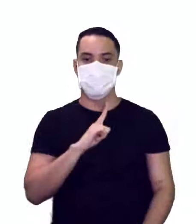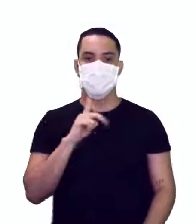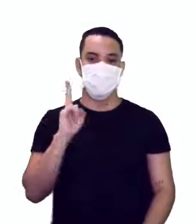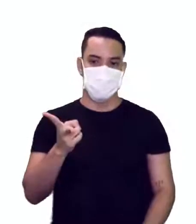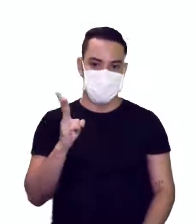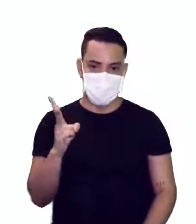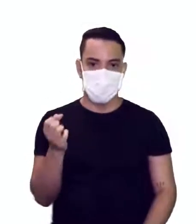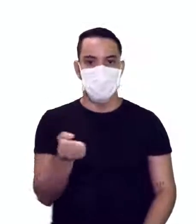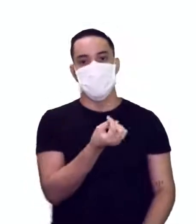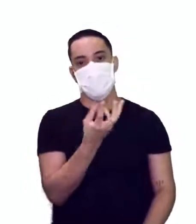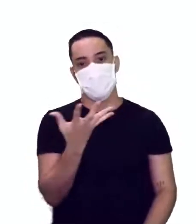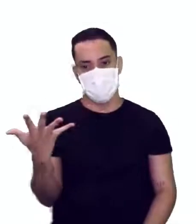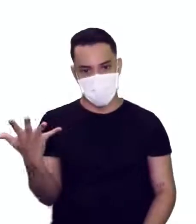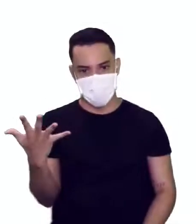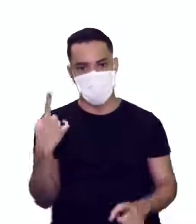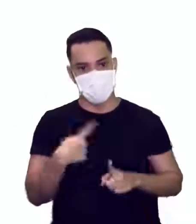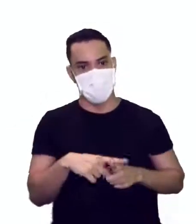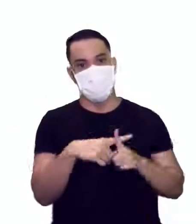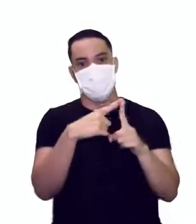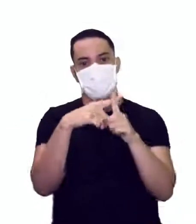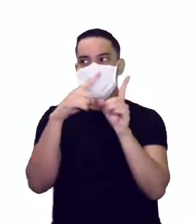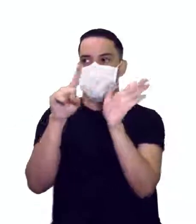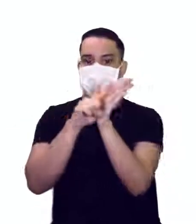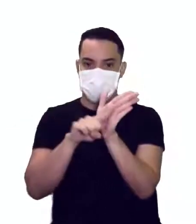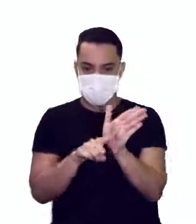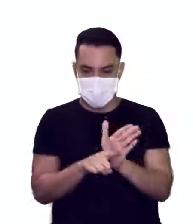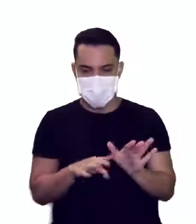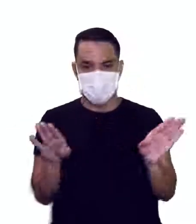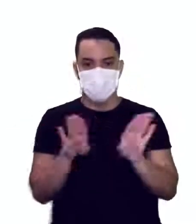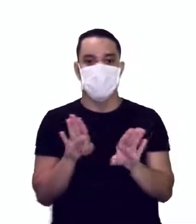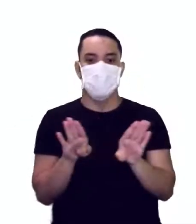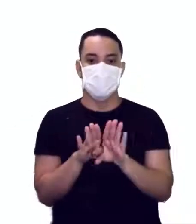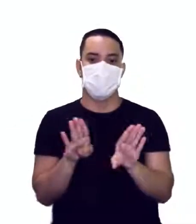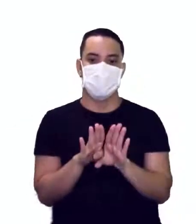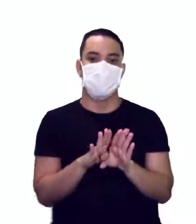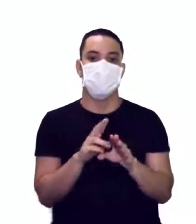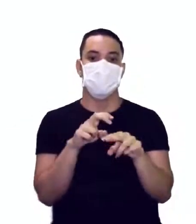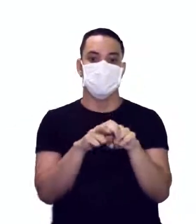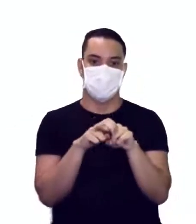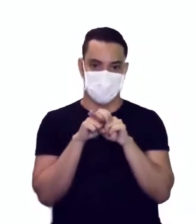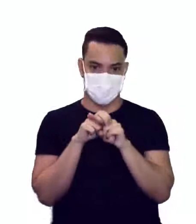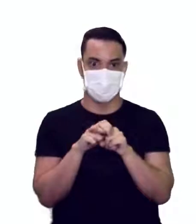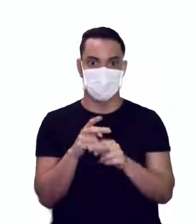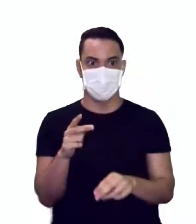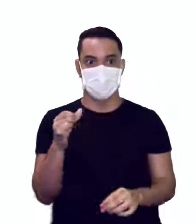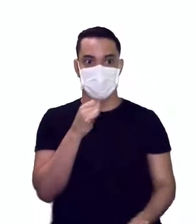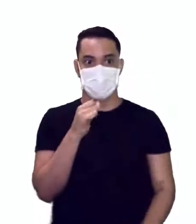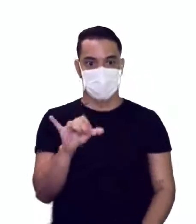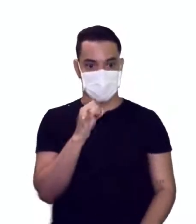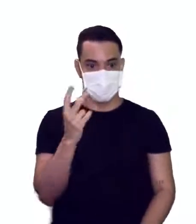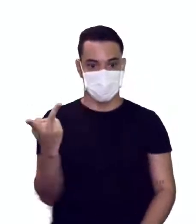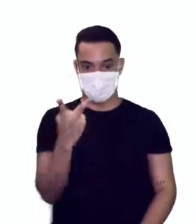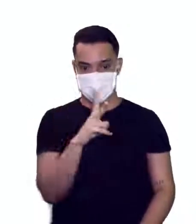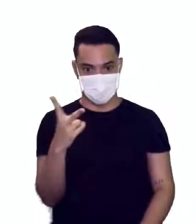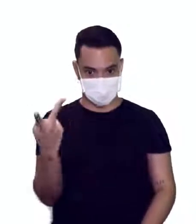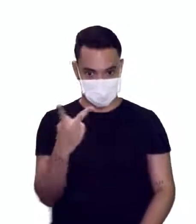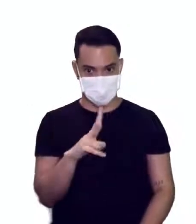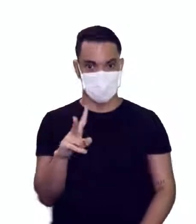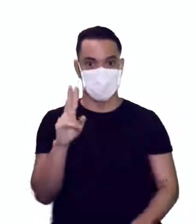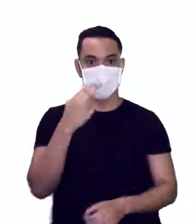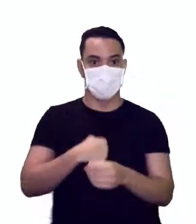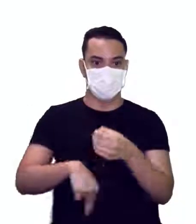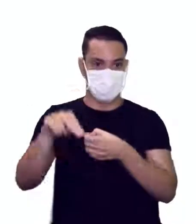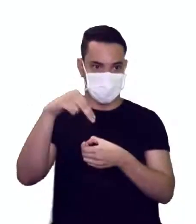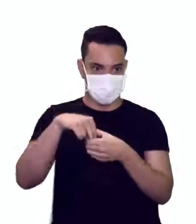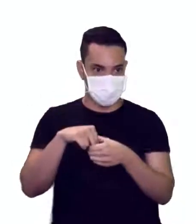quantidade de elétrons e prótons. E na esfera 2 também. Então, elas estão eletricamente neutras. Vocês podem ver